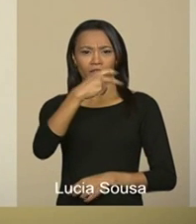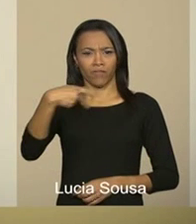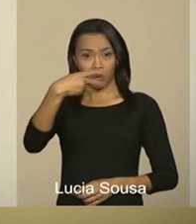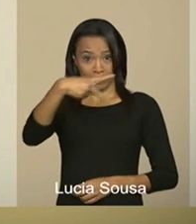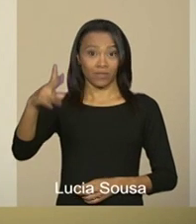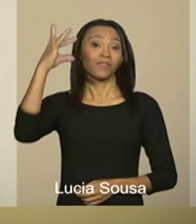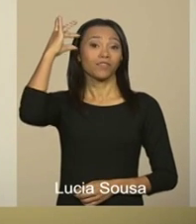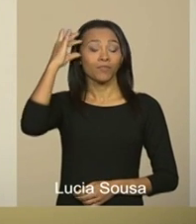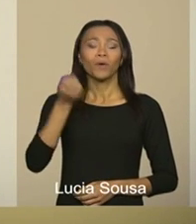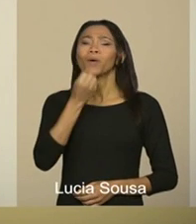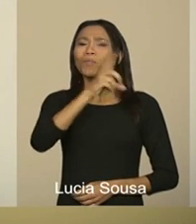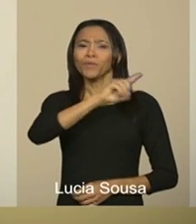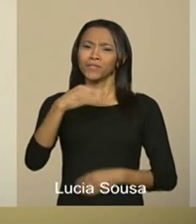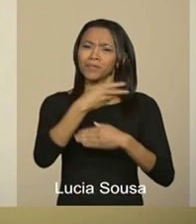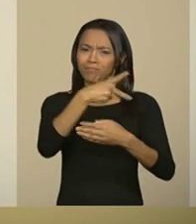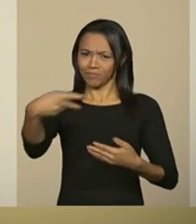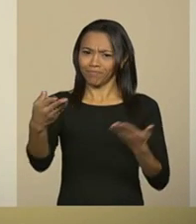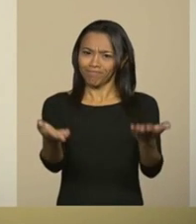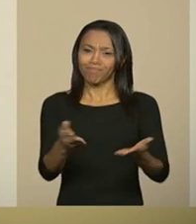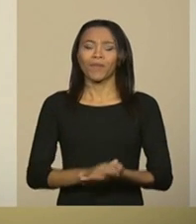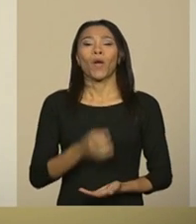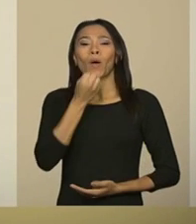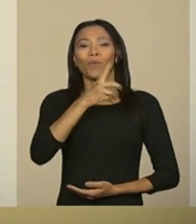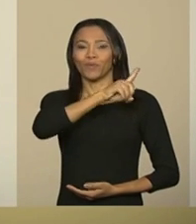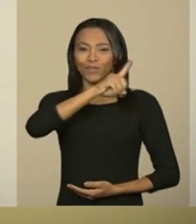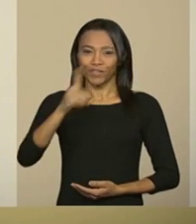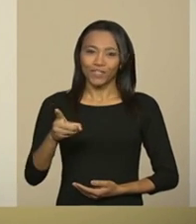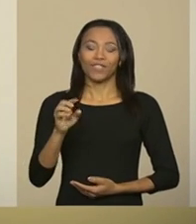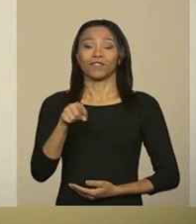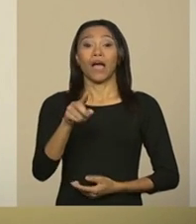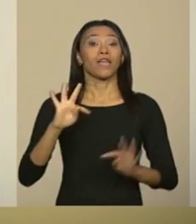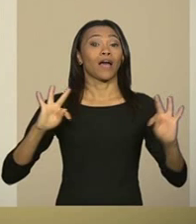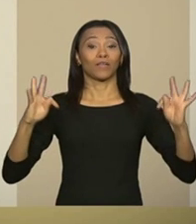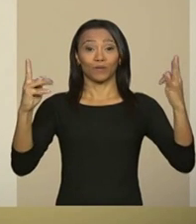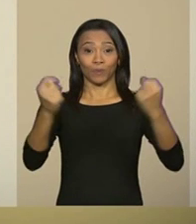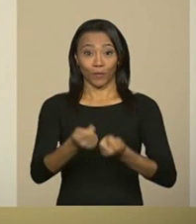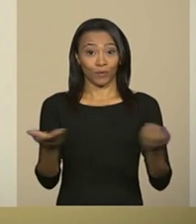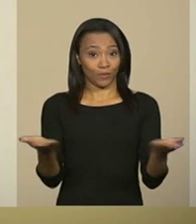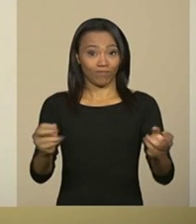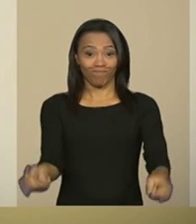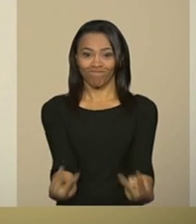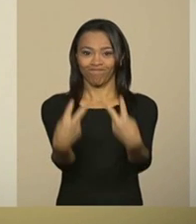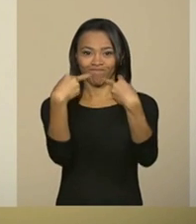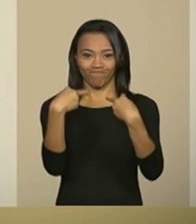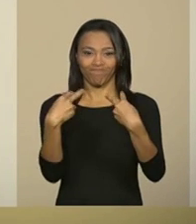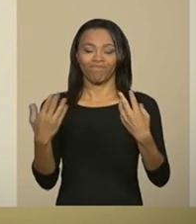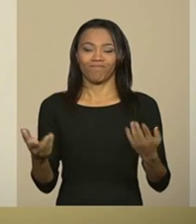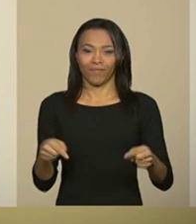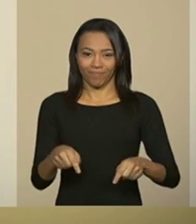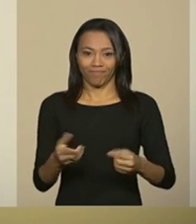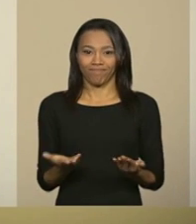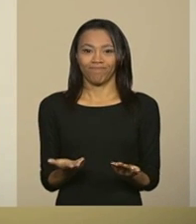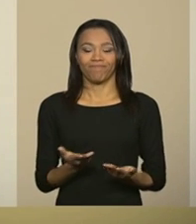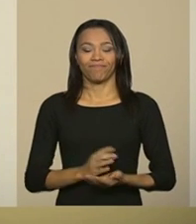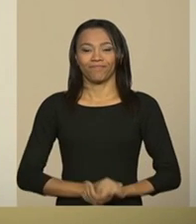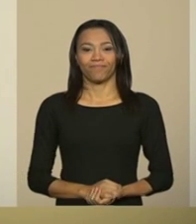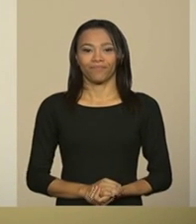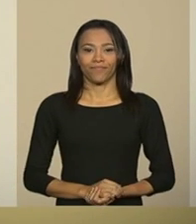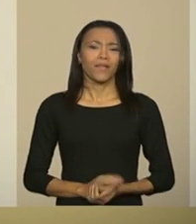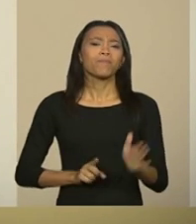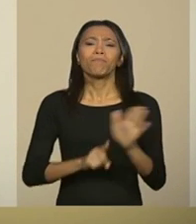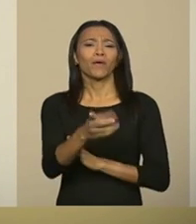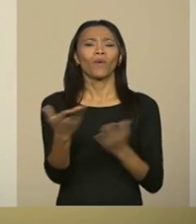com a presidenta dilma bom dia a presidenta bom dia luciano bom dia a todos os ouvintes que nos acompanham aqui no café hoje